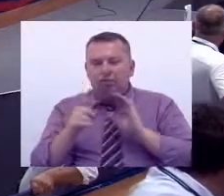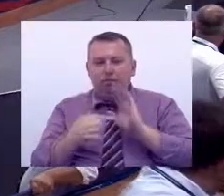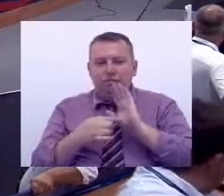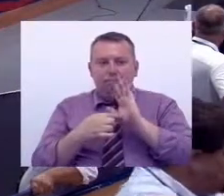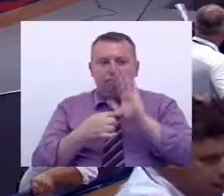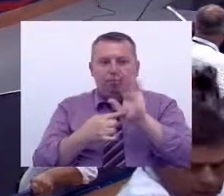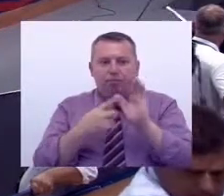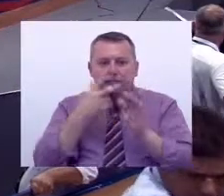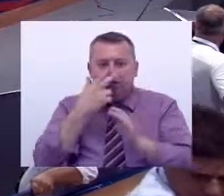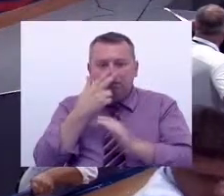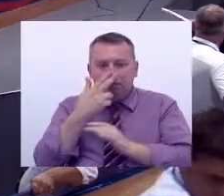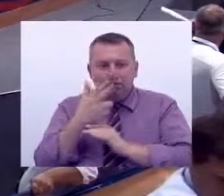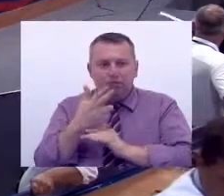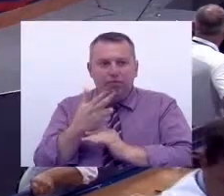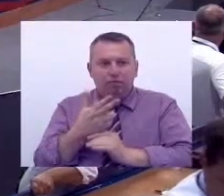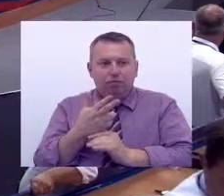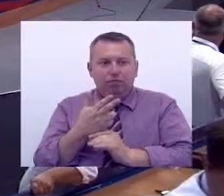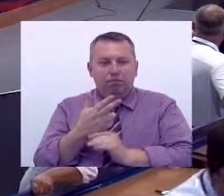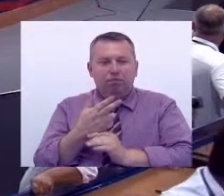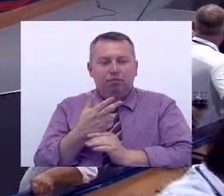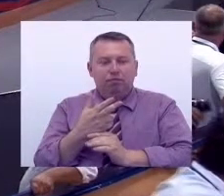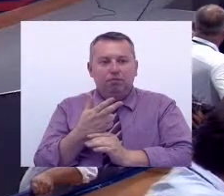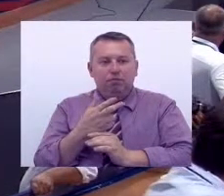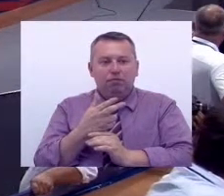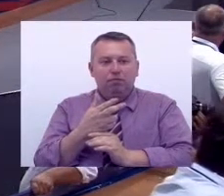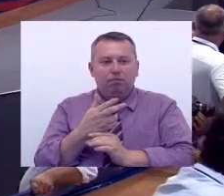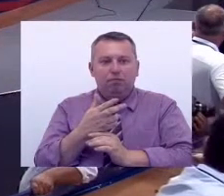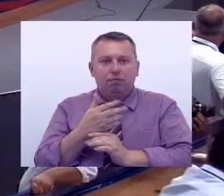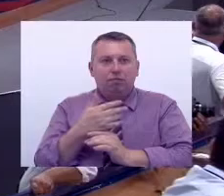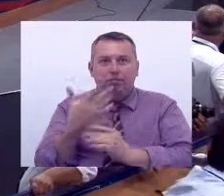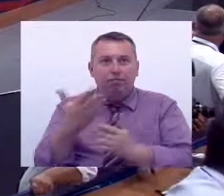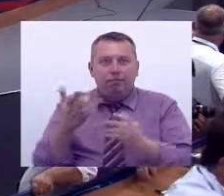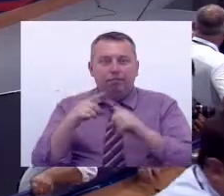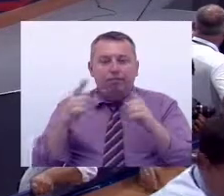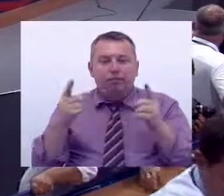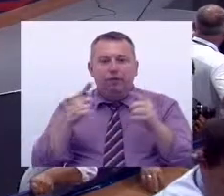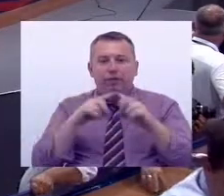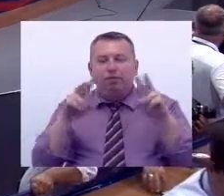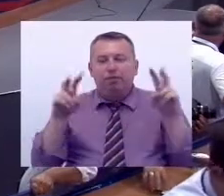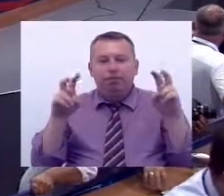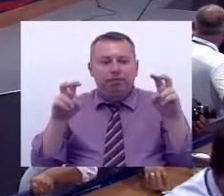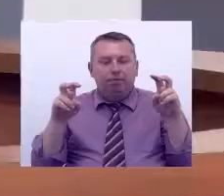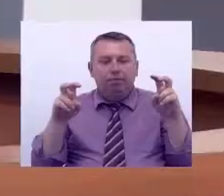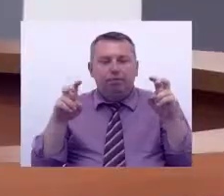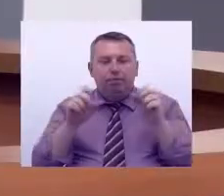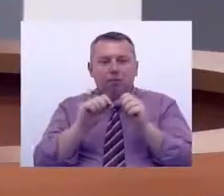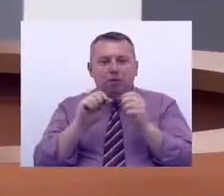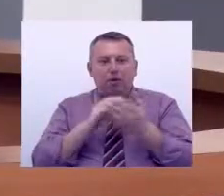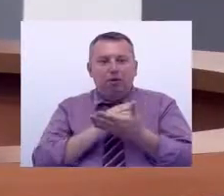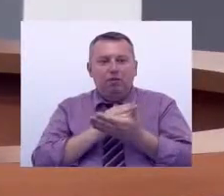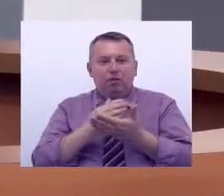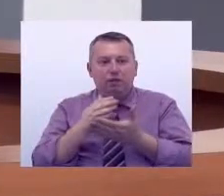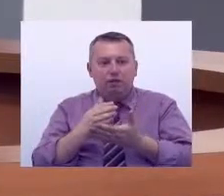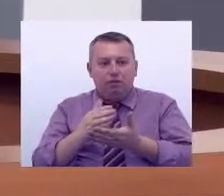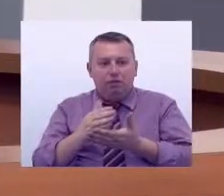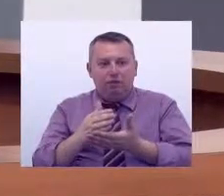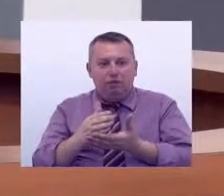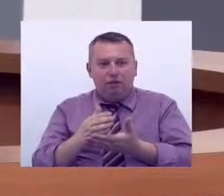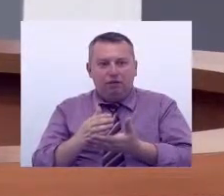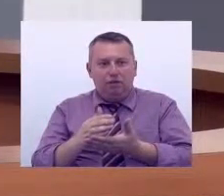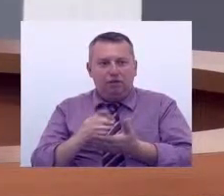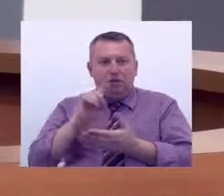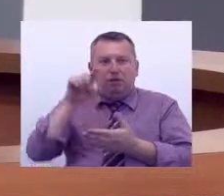que um dos pareceres, que é uma questão de vício de iniciativa. E num